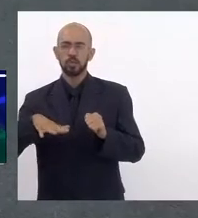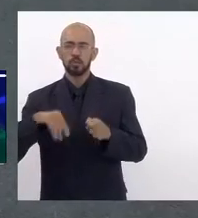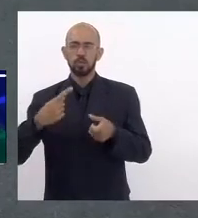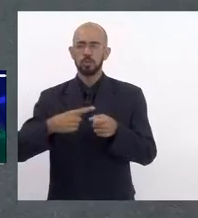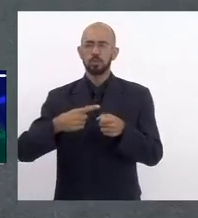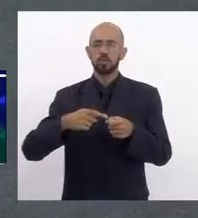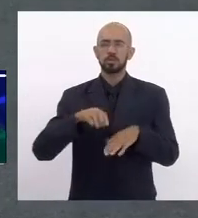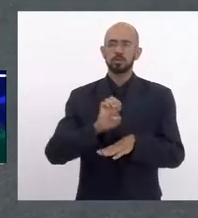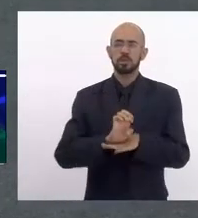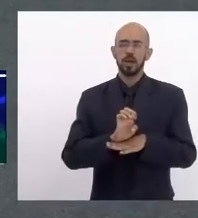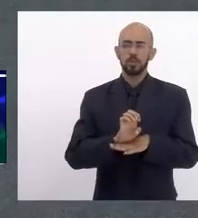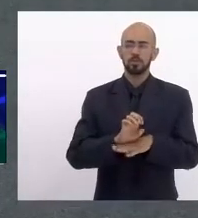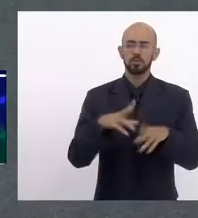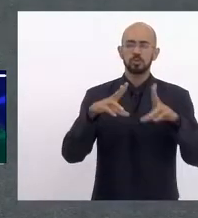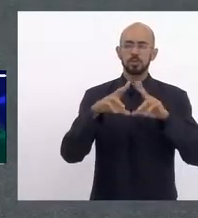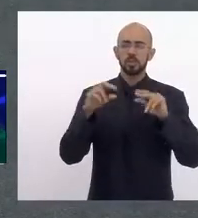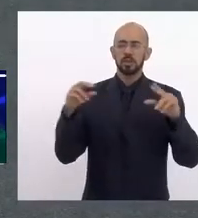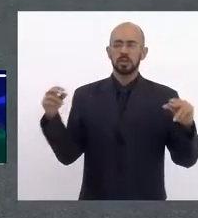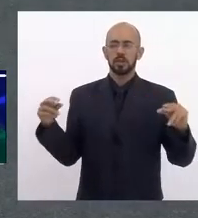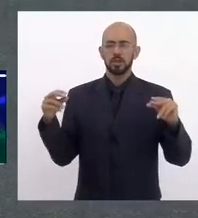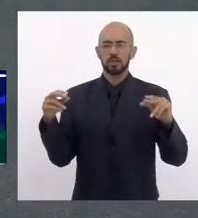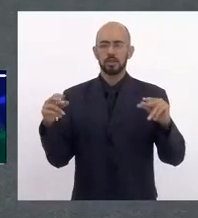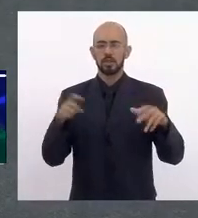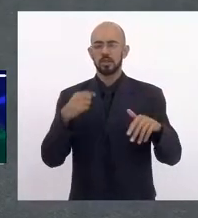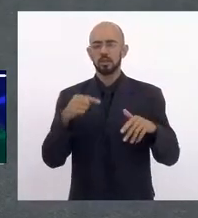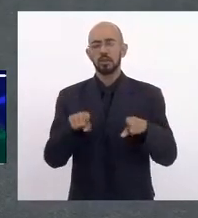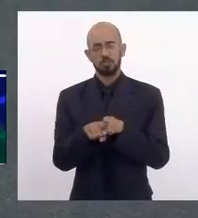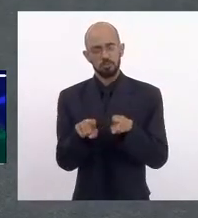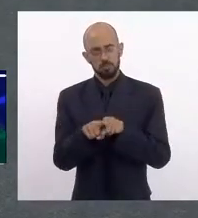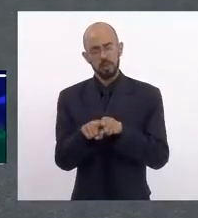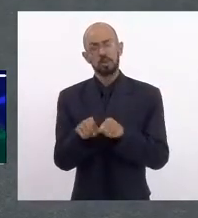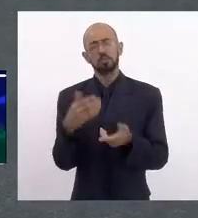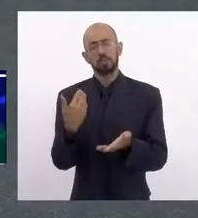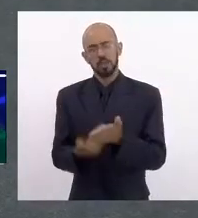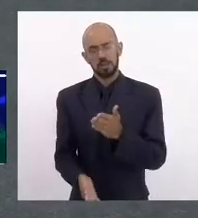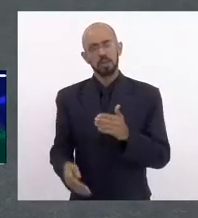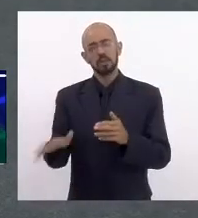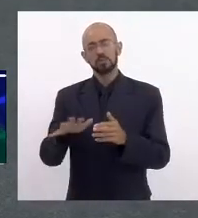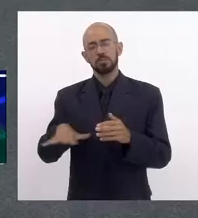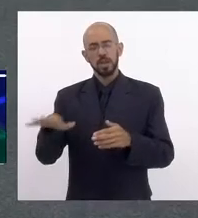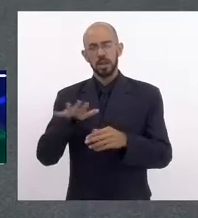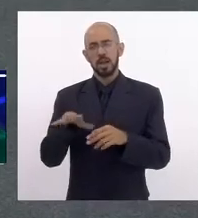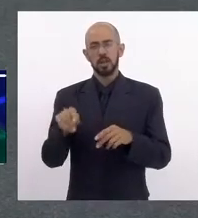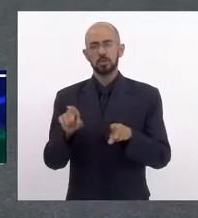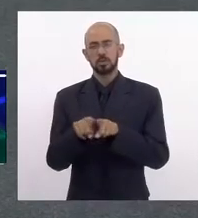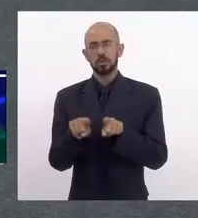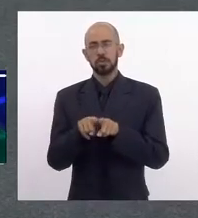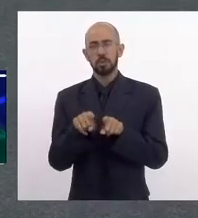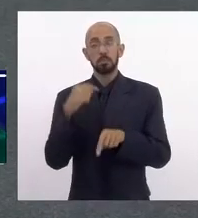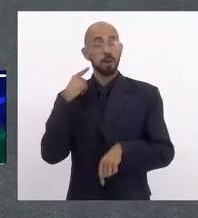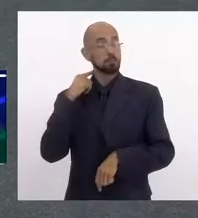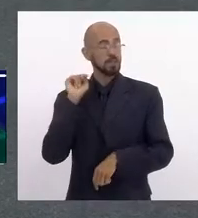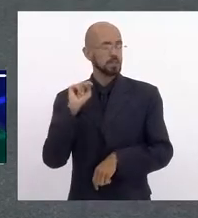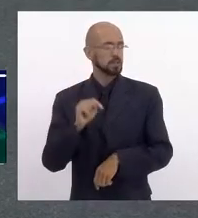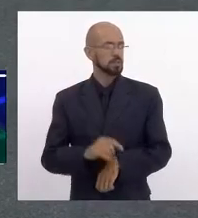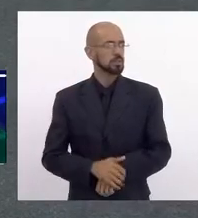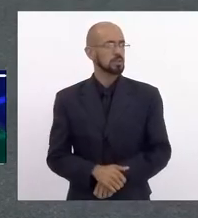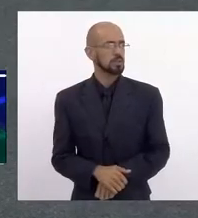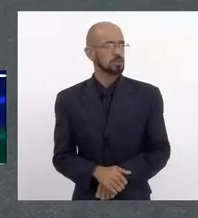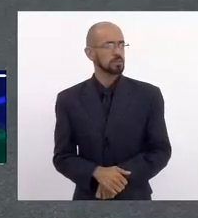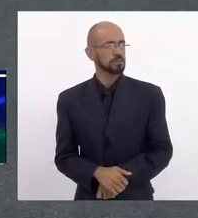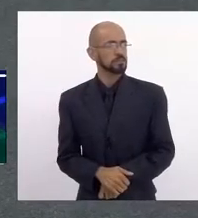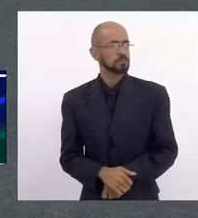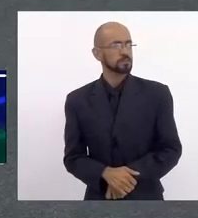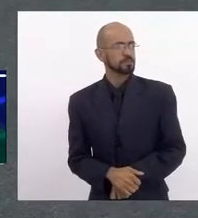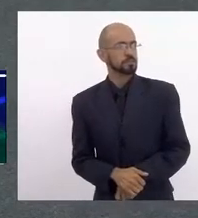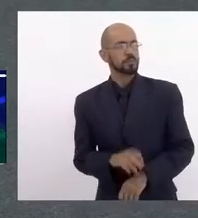município, para o estado de Santa Catarina, a gente vem perdendo esse mercado até mesmo para Minas Gerais,